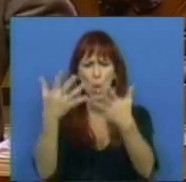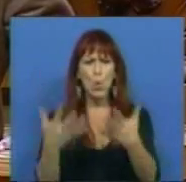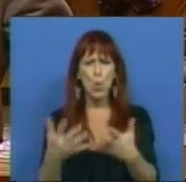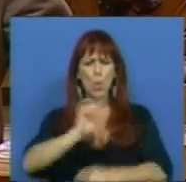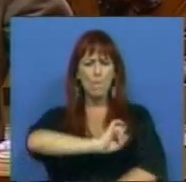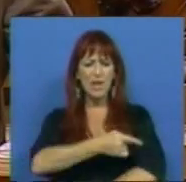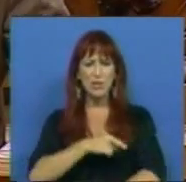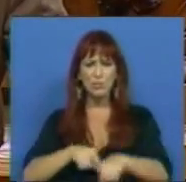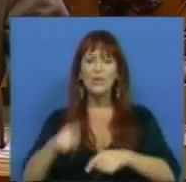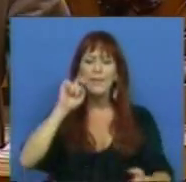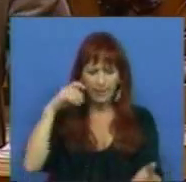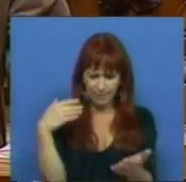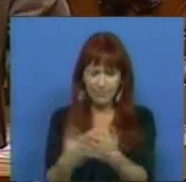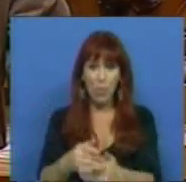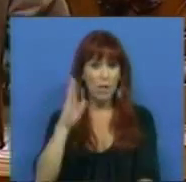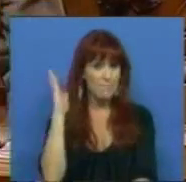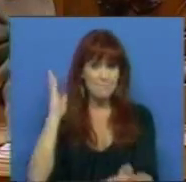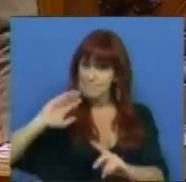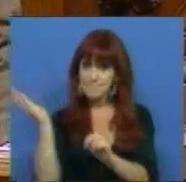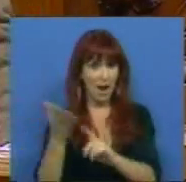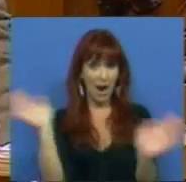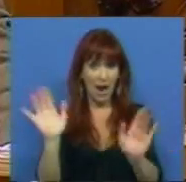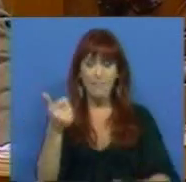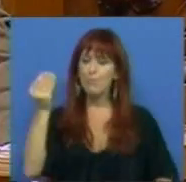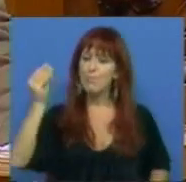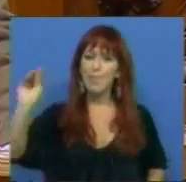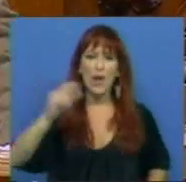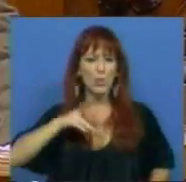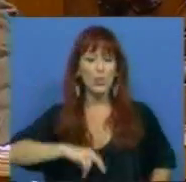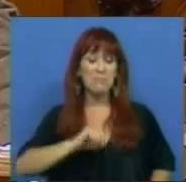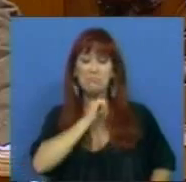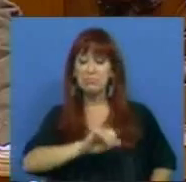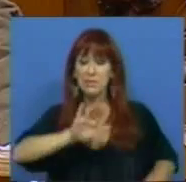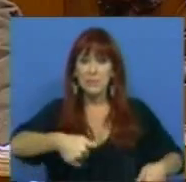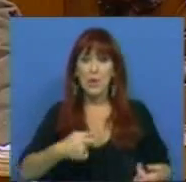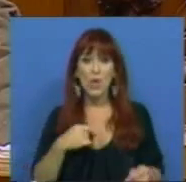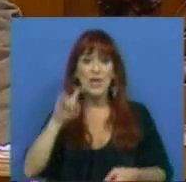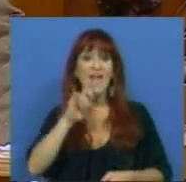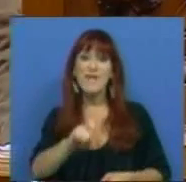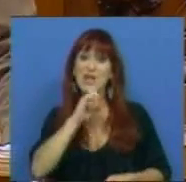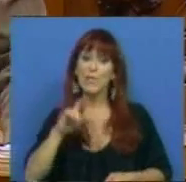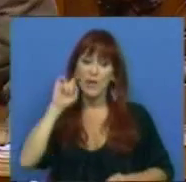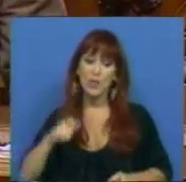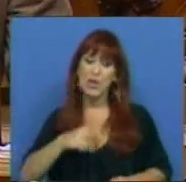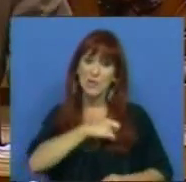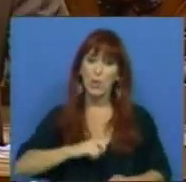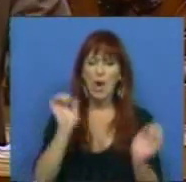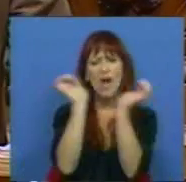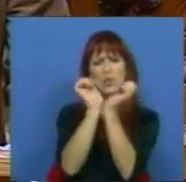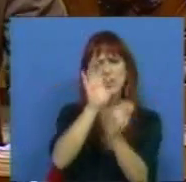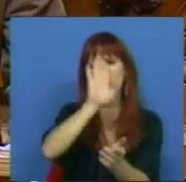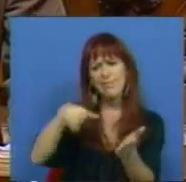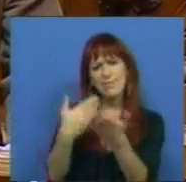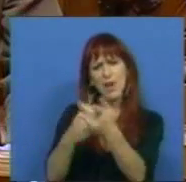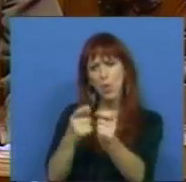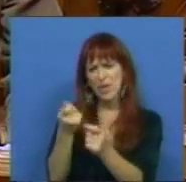no poder político garantiu impunidade. O Banco de Portugal ignorou avisos de auditores. A Segurança Social